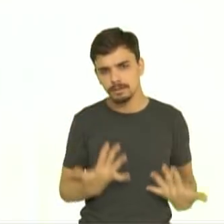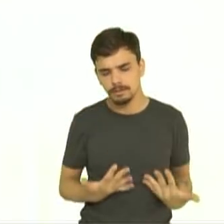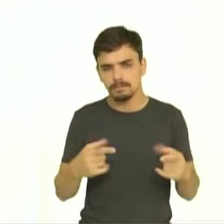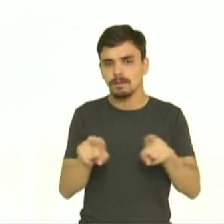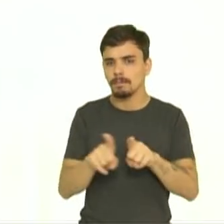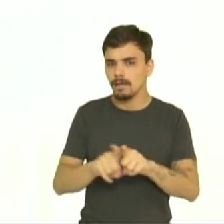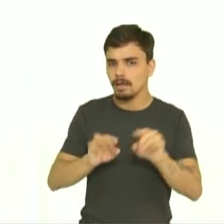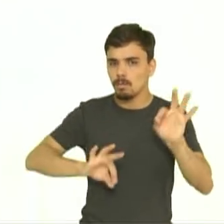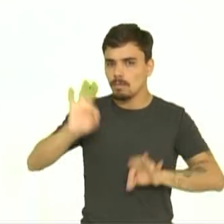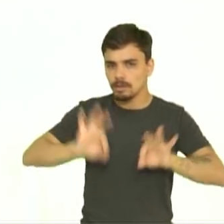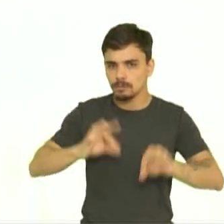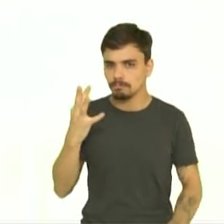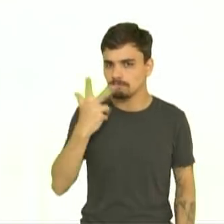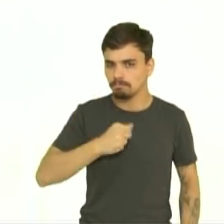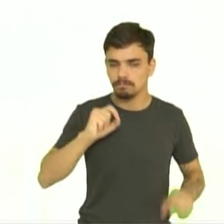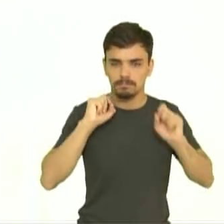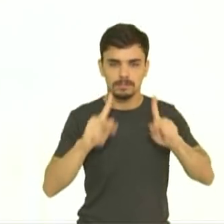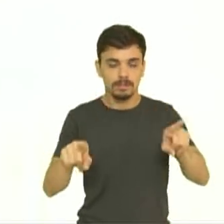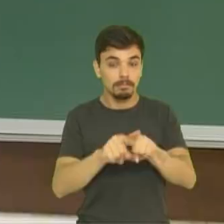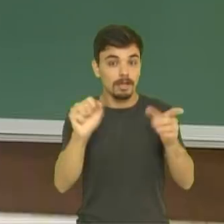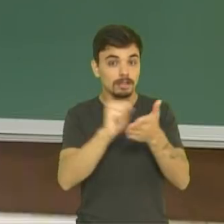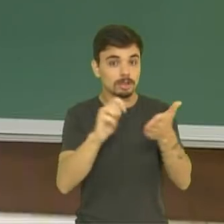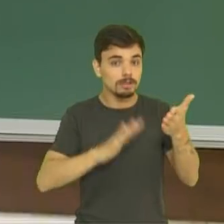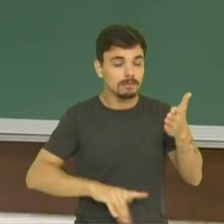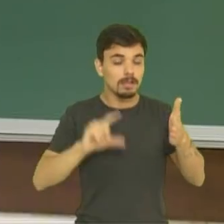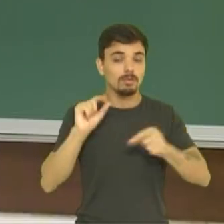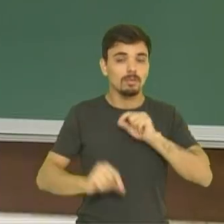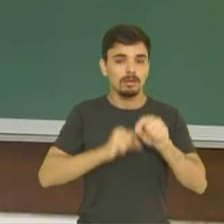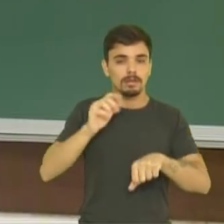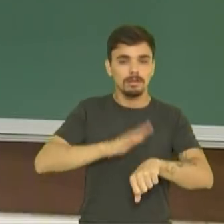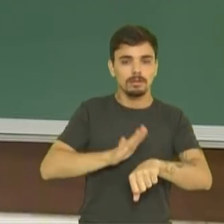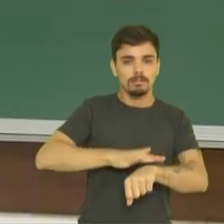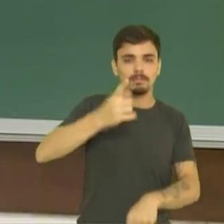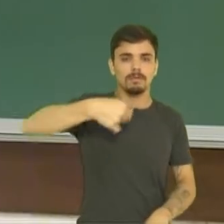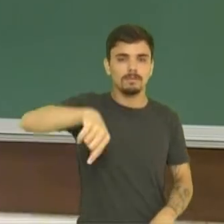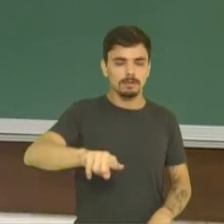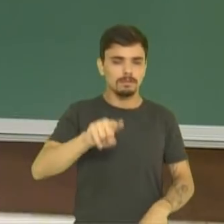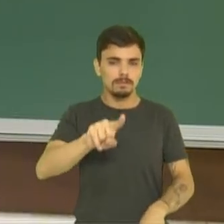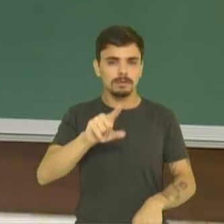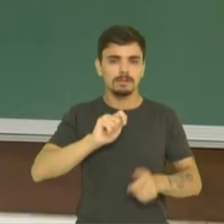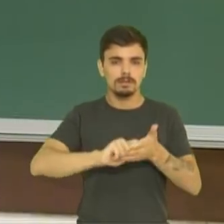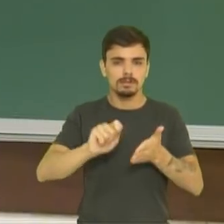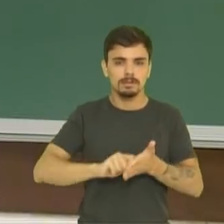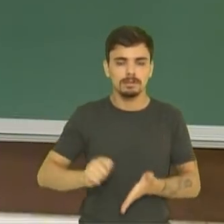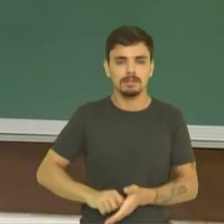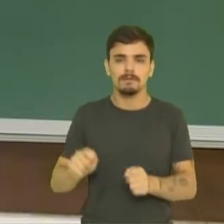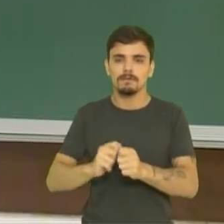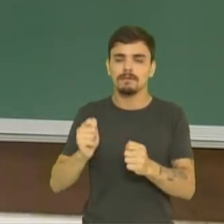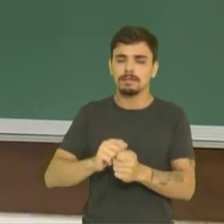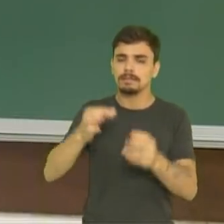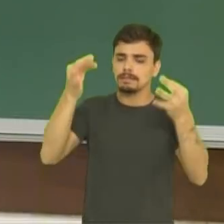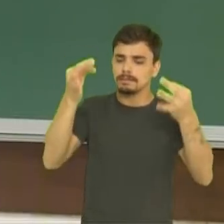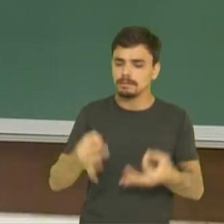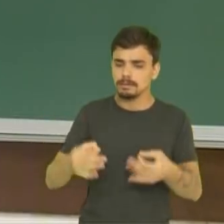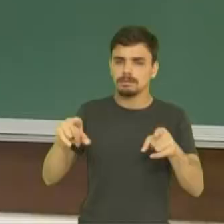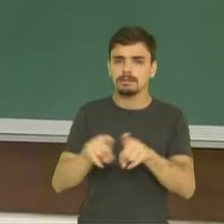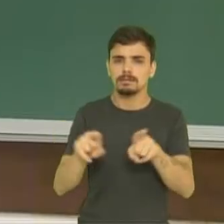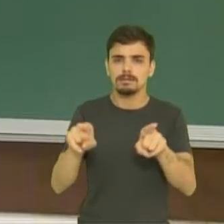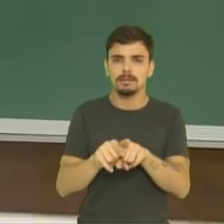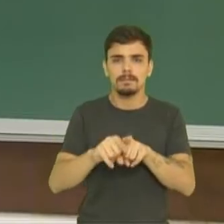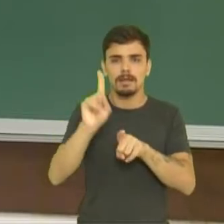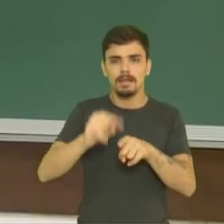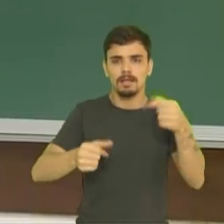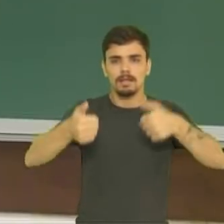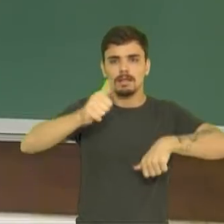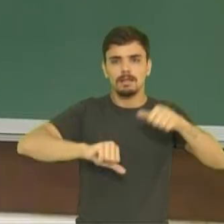bem ajeitadinho, tá? Esse exercício ali, eu vou dar um tempinho para você, você escreve, faz bem certinho, porque é essa análise que